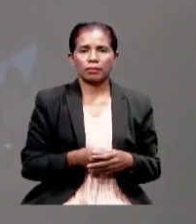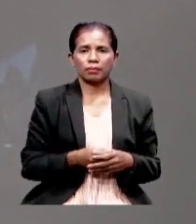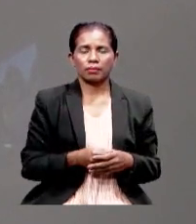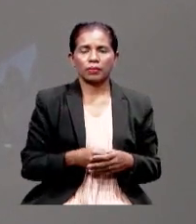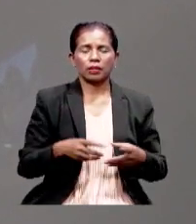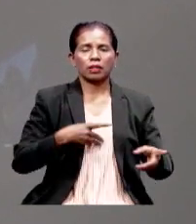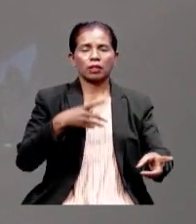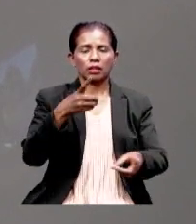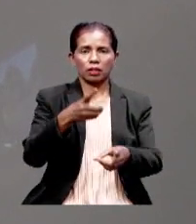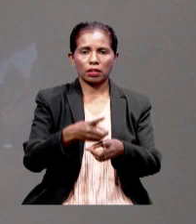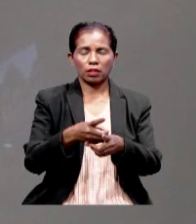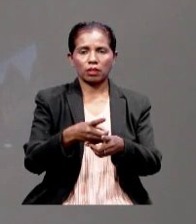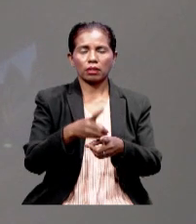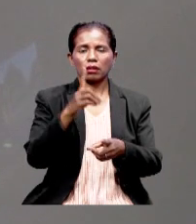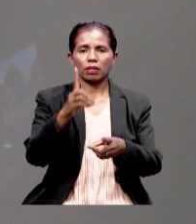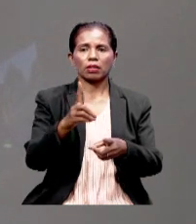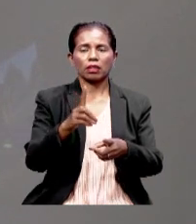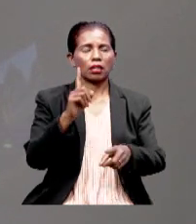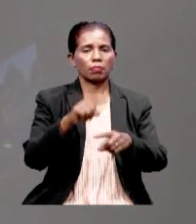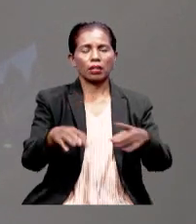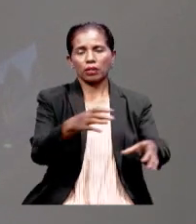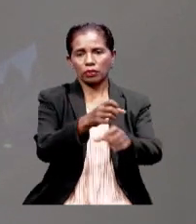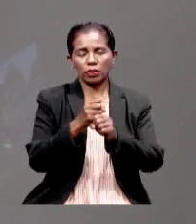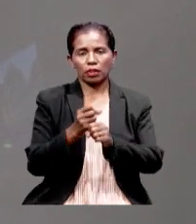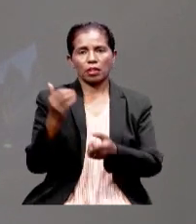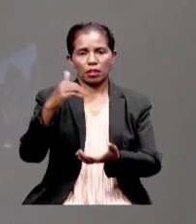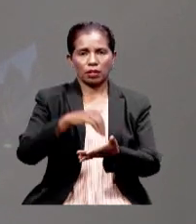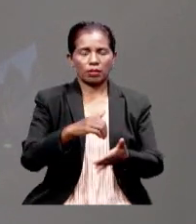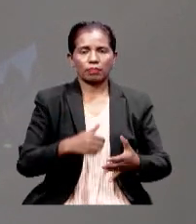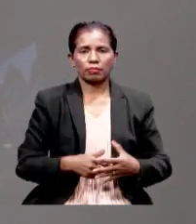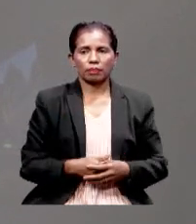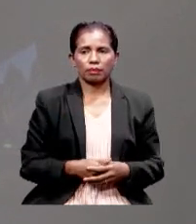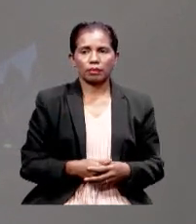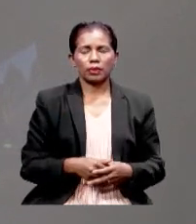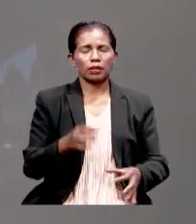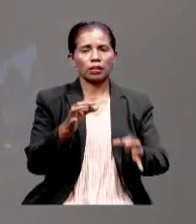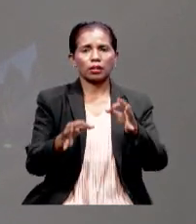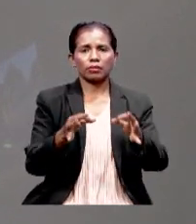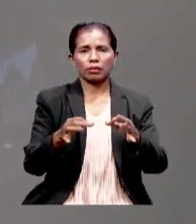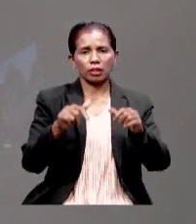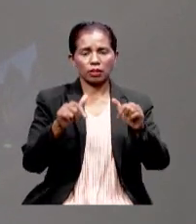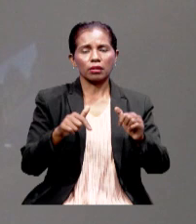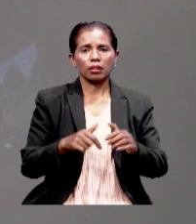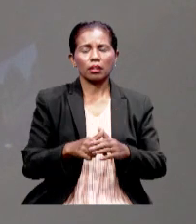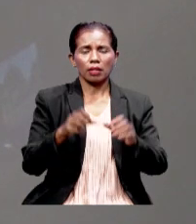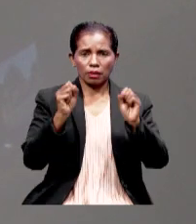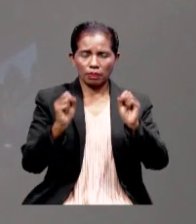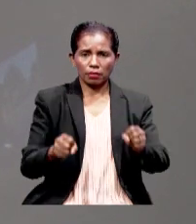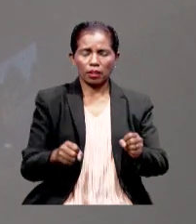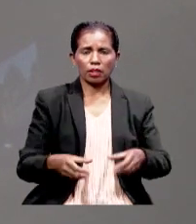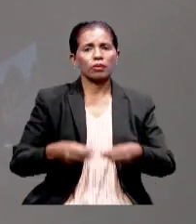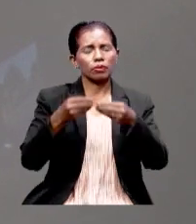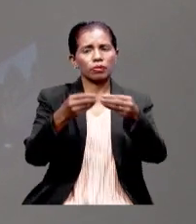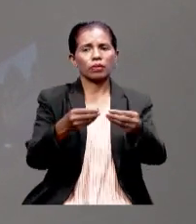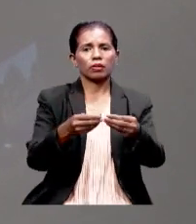direito, ida de labele dar a fila falene. Se ida né, bele prevalência